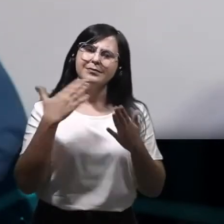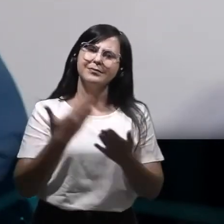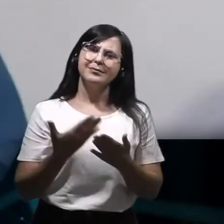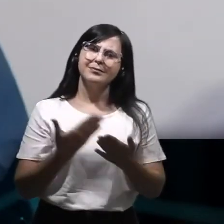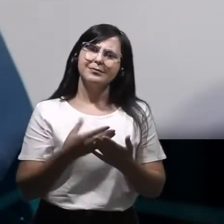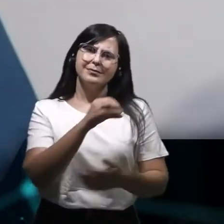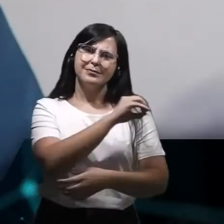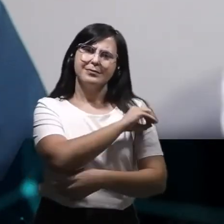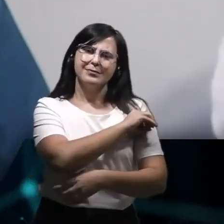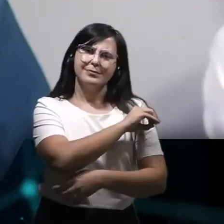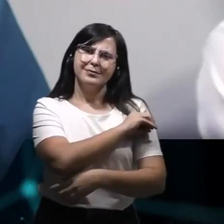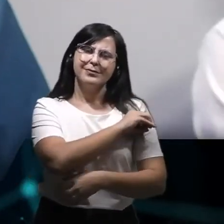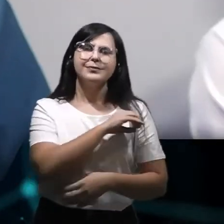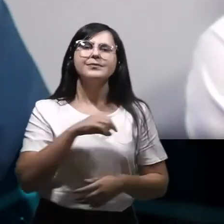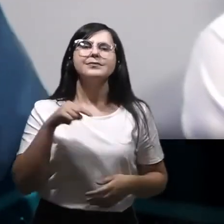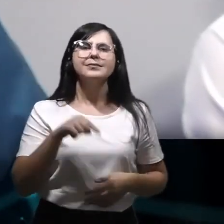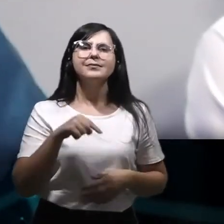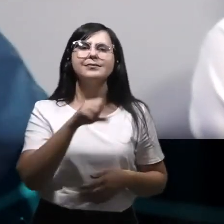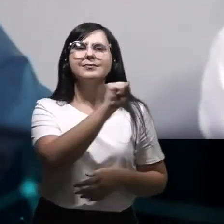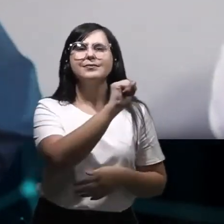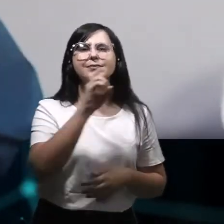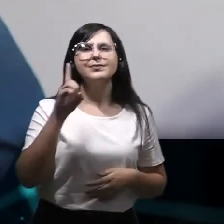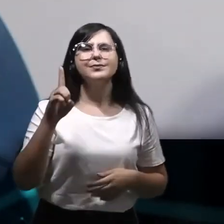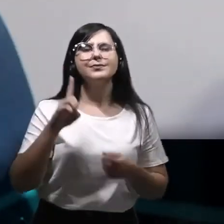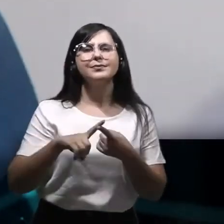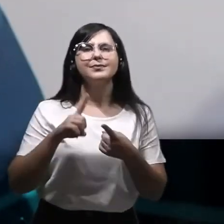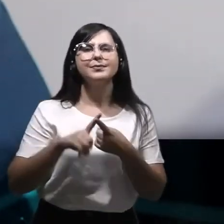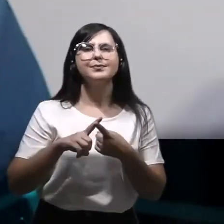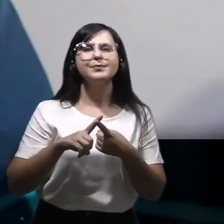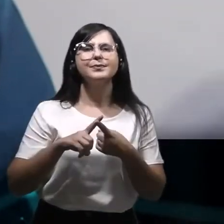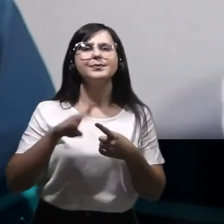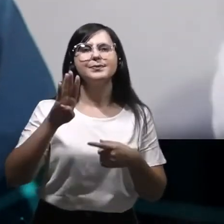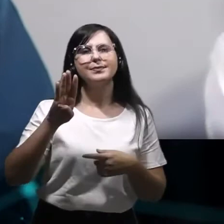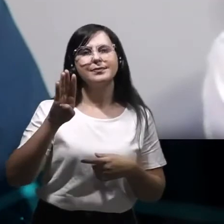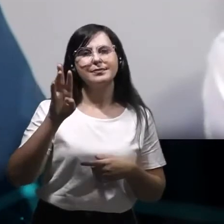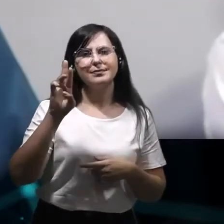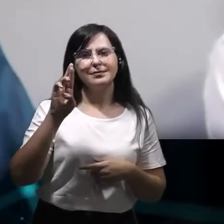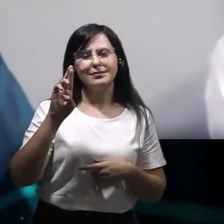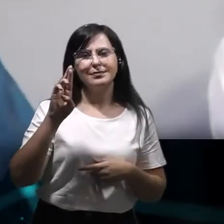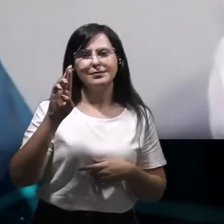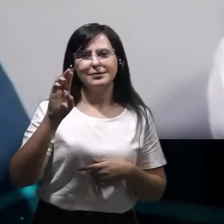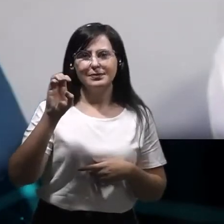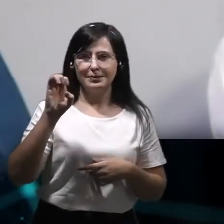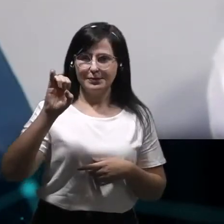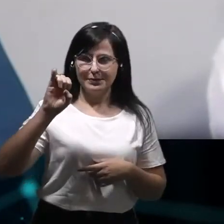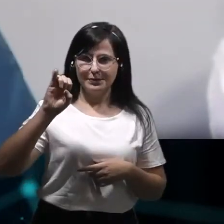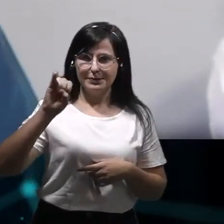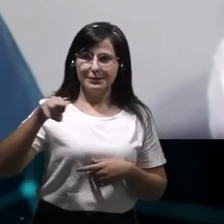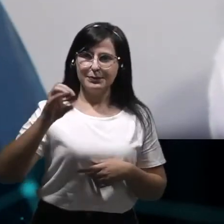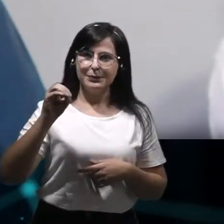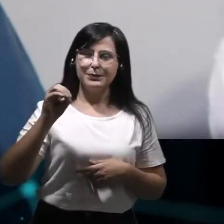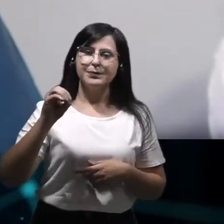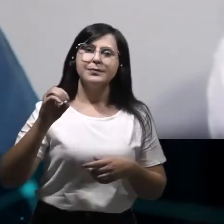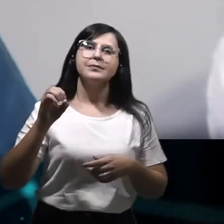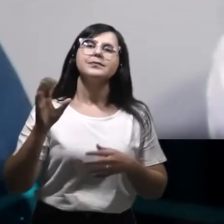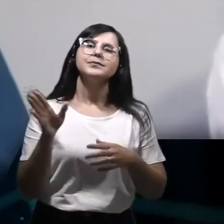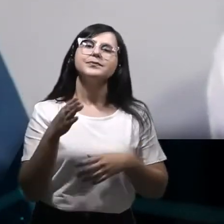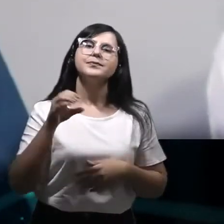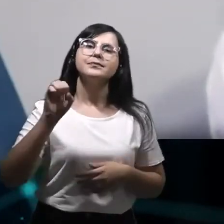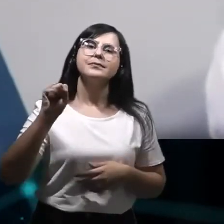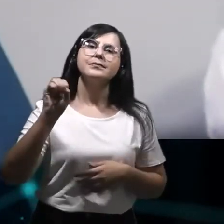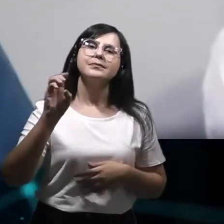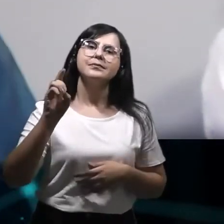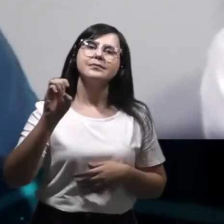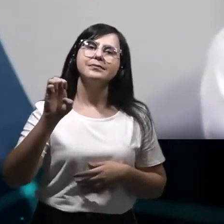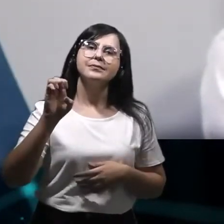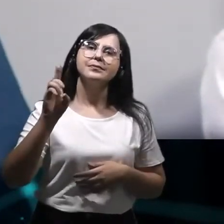e uma lá no terrão, lá em Brejo da Madre de Deus, onde essas creches estão abandonadas, que poderia ser visto de uma forma diferente, ter uma